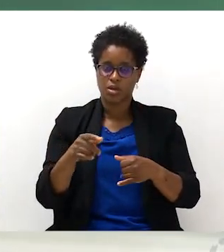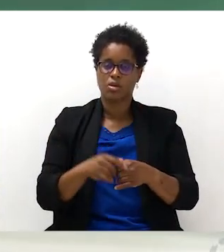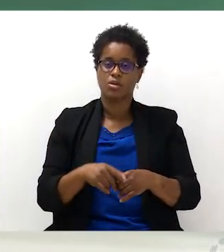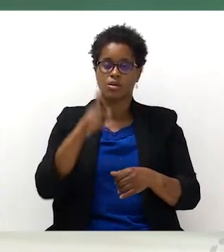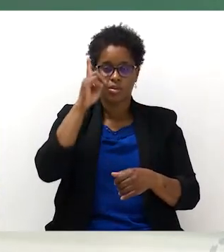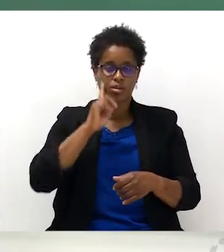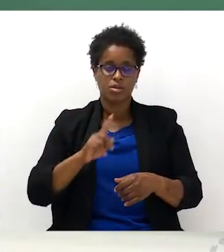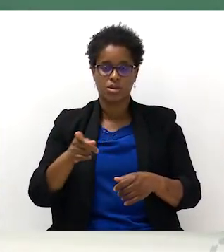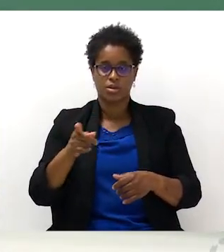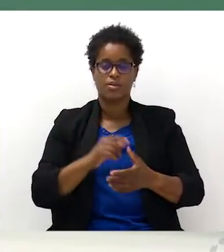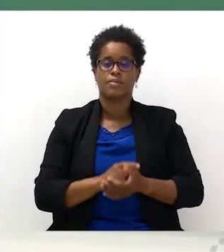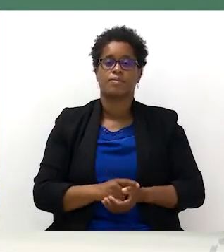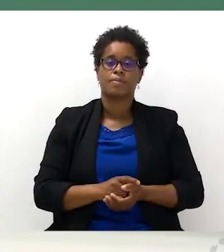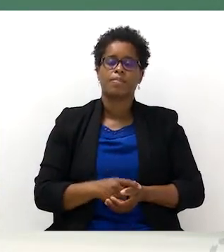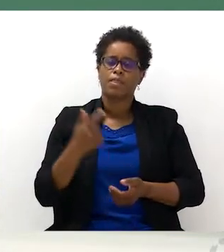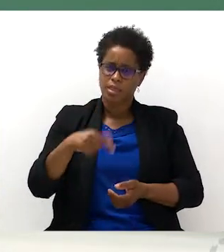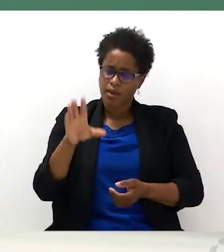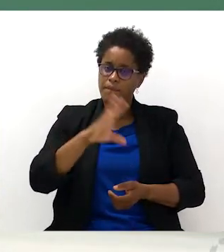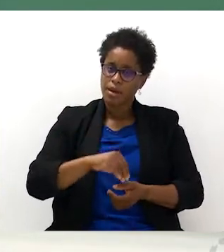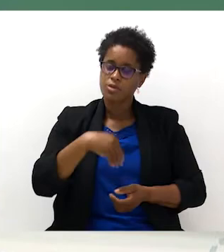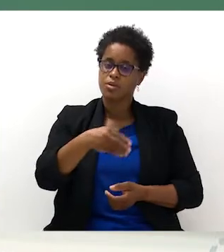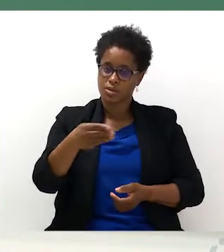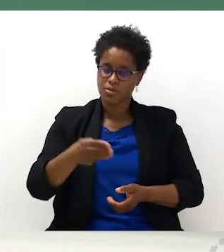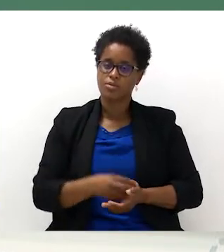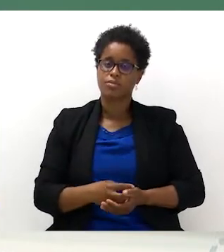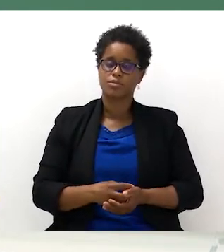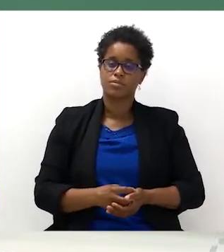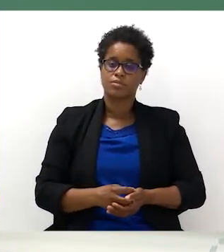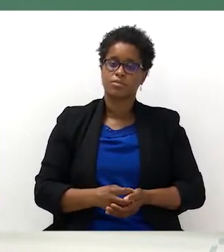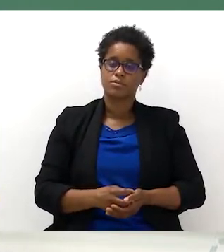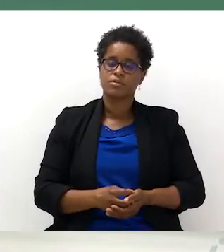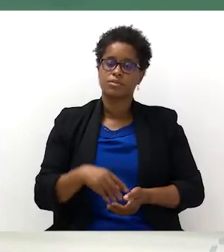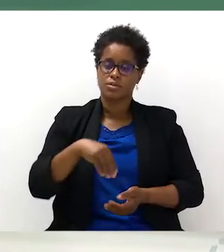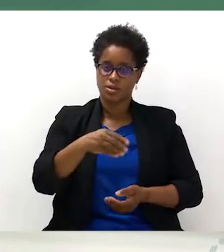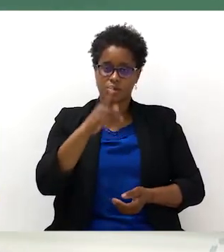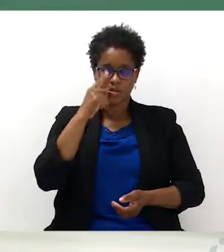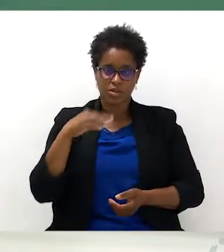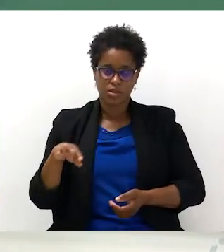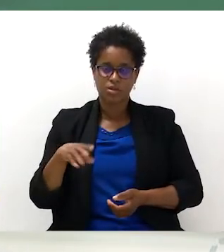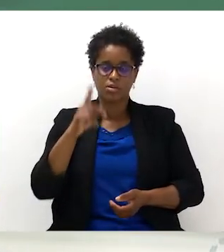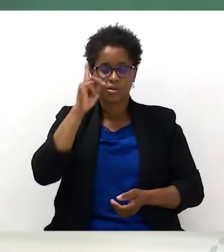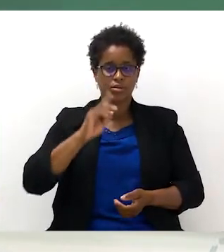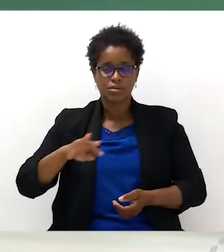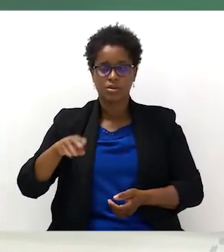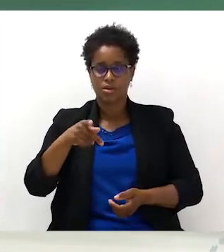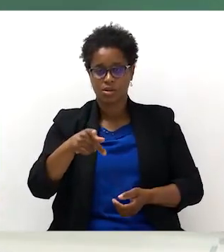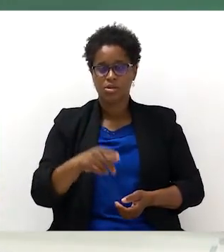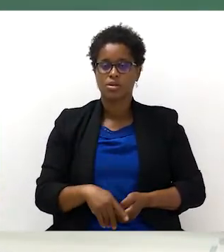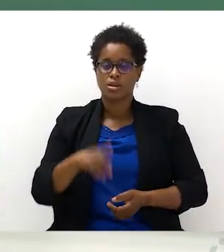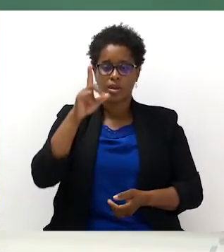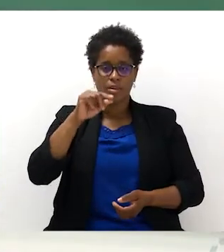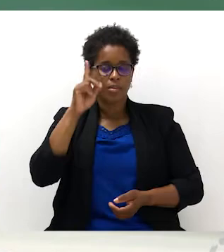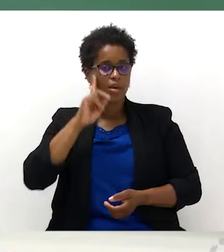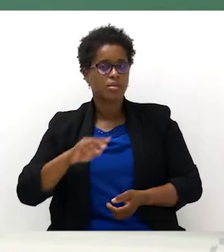para a menina. Ainda temos mais para distribuir. Vai para este menino, para este e para a